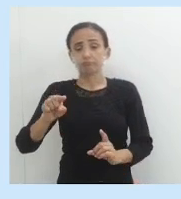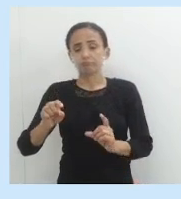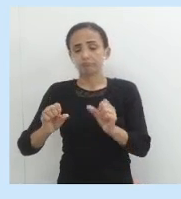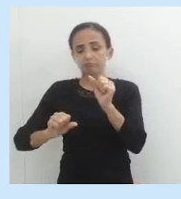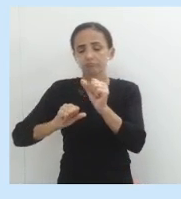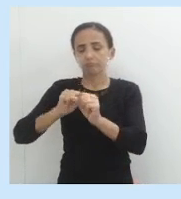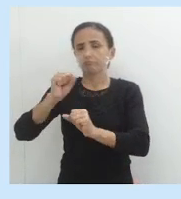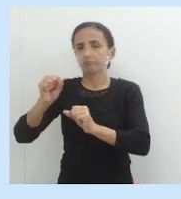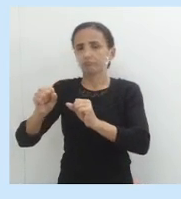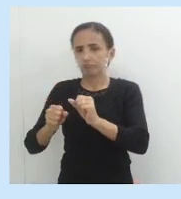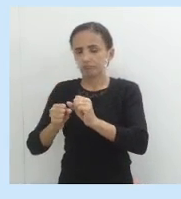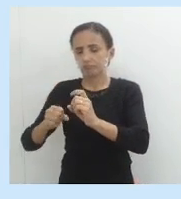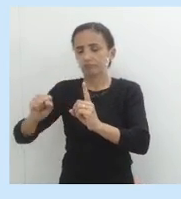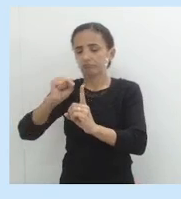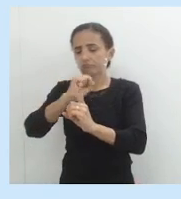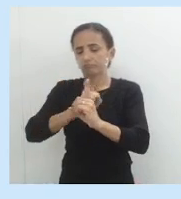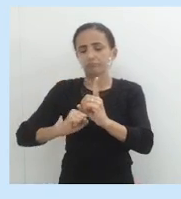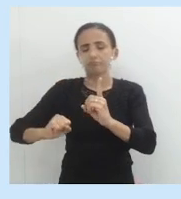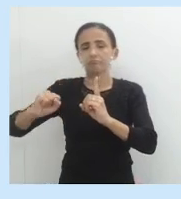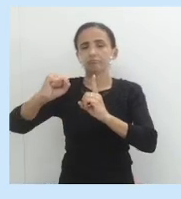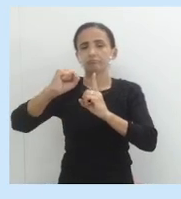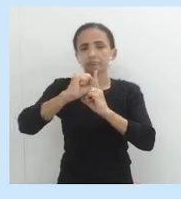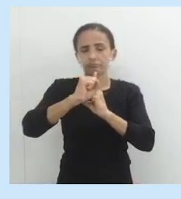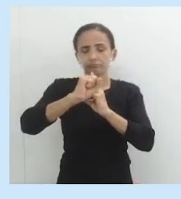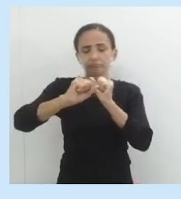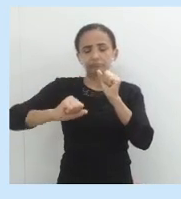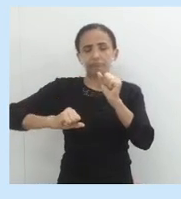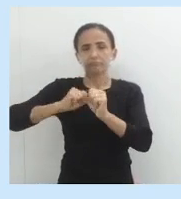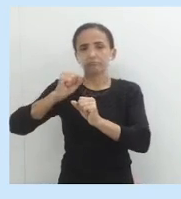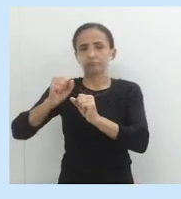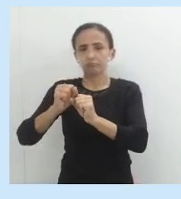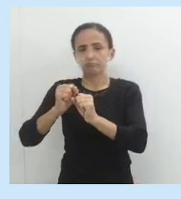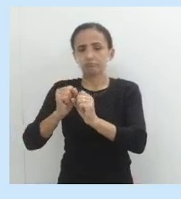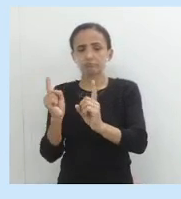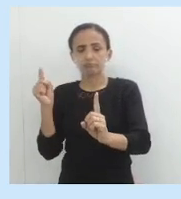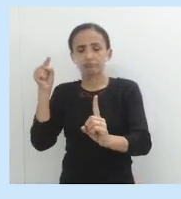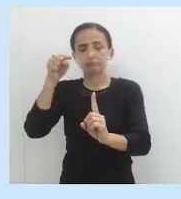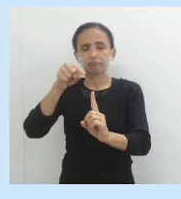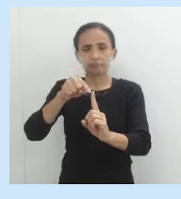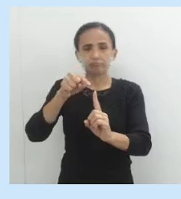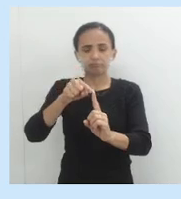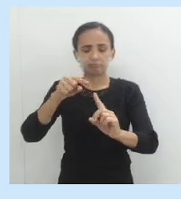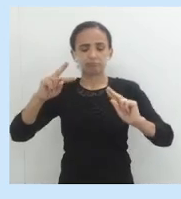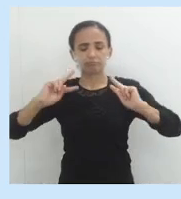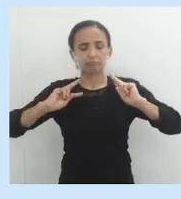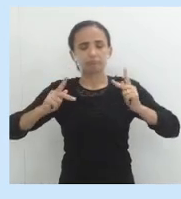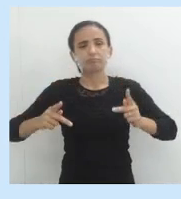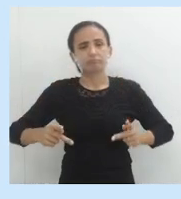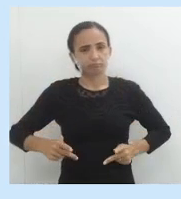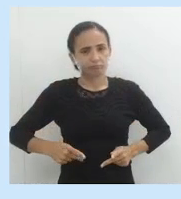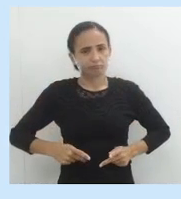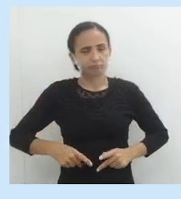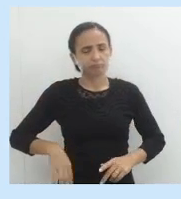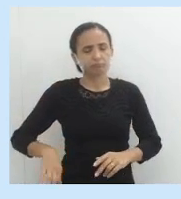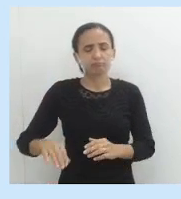ser antropocentrista, que é o homem no centro do universo. Então, vários pensamentos foram